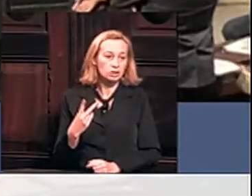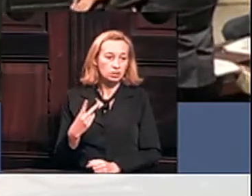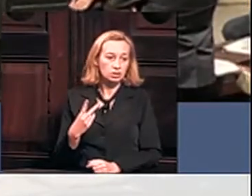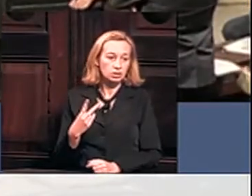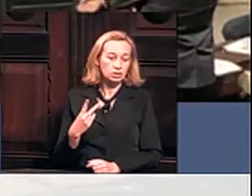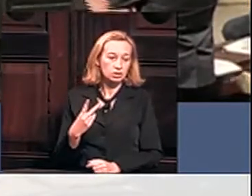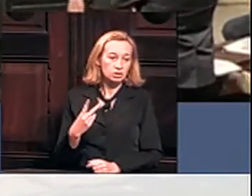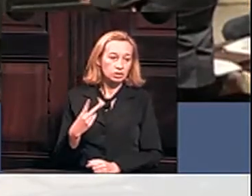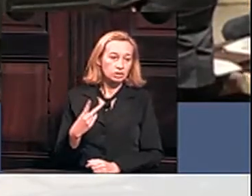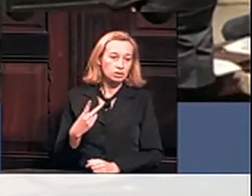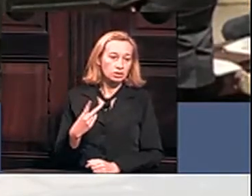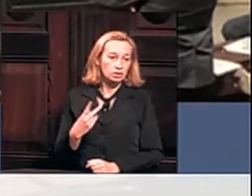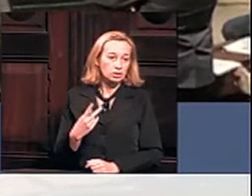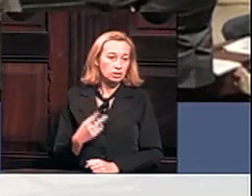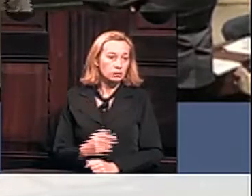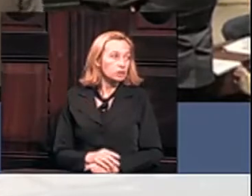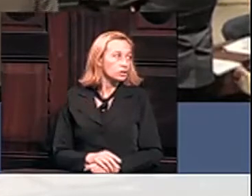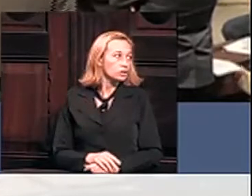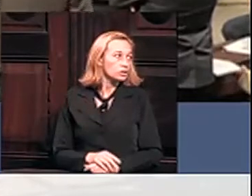Palmares,